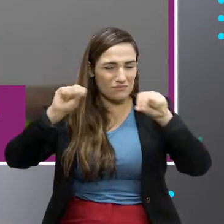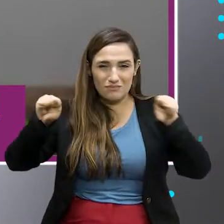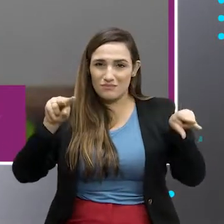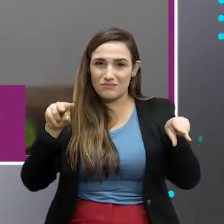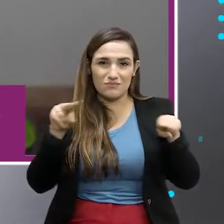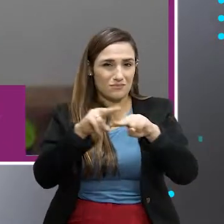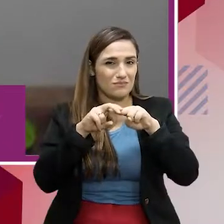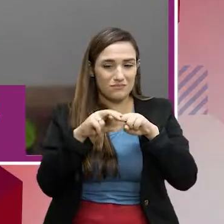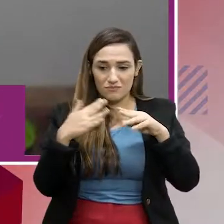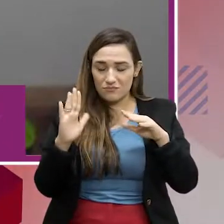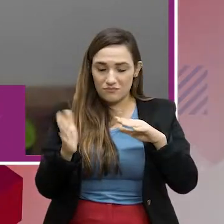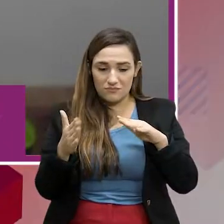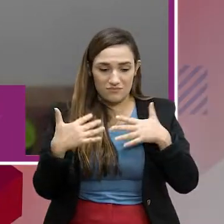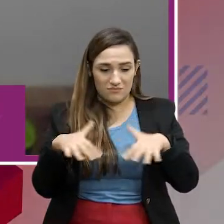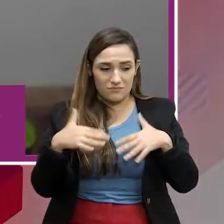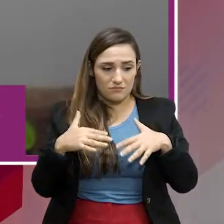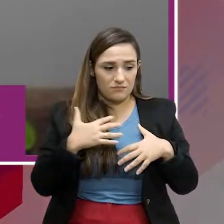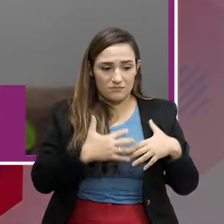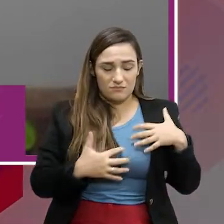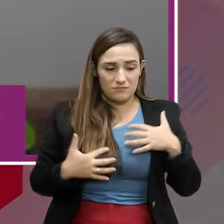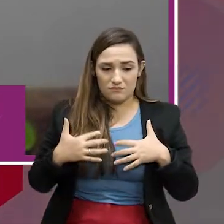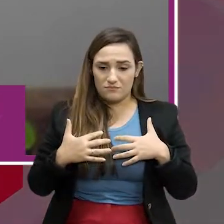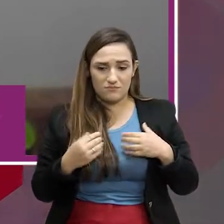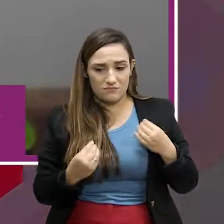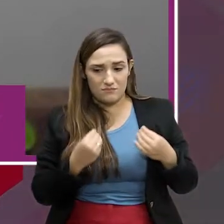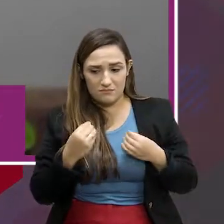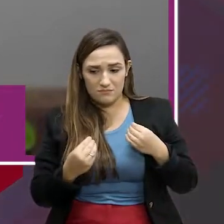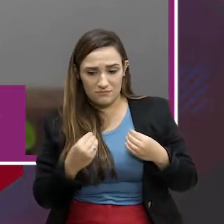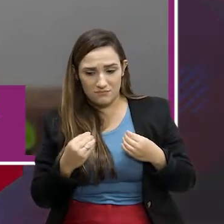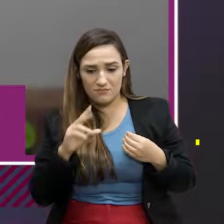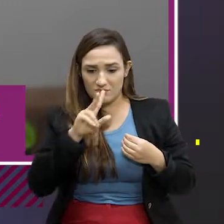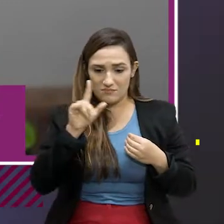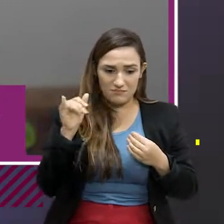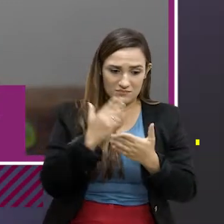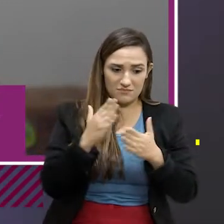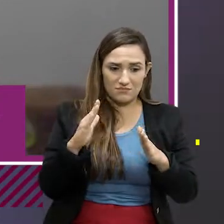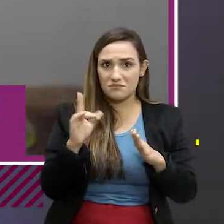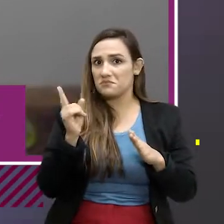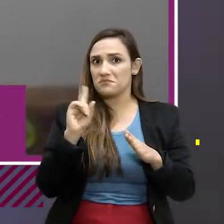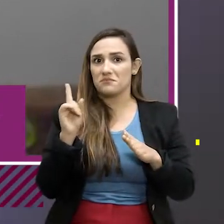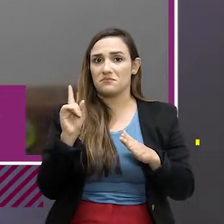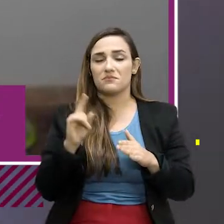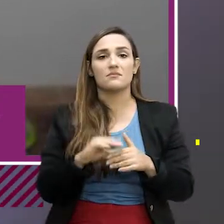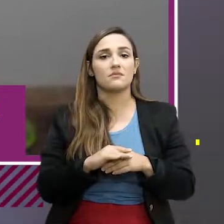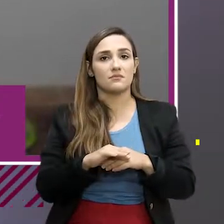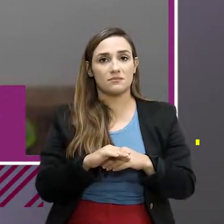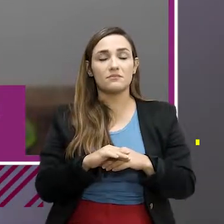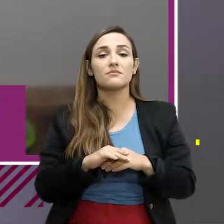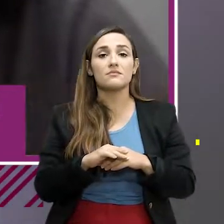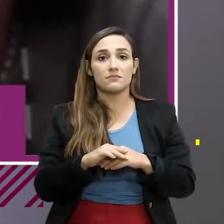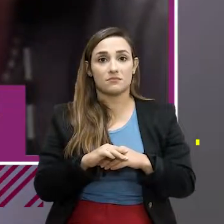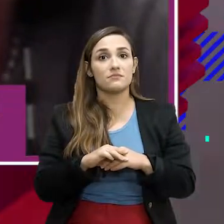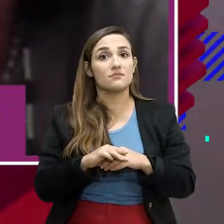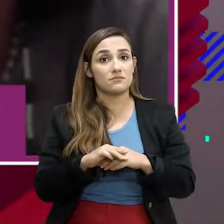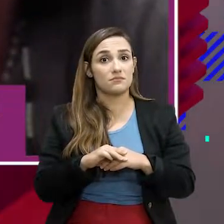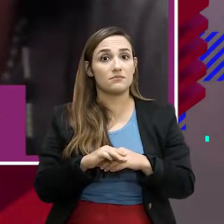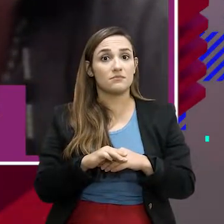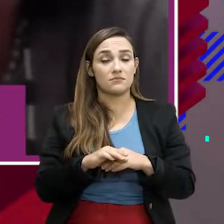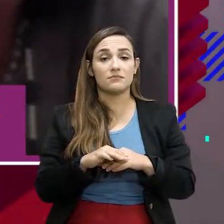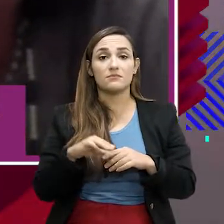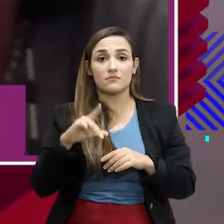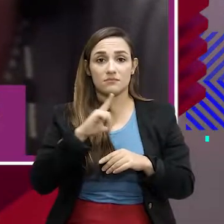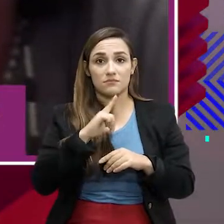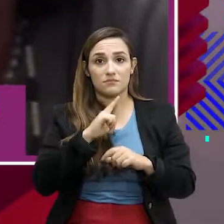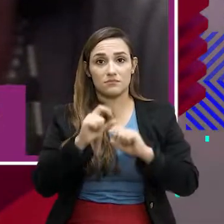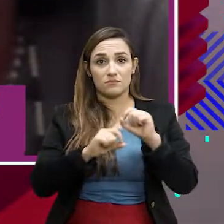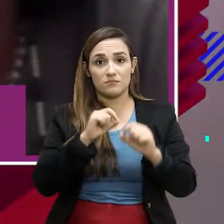e só esse aspecto, Lívia, já tira a gente da zona de conforto de achar que isso vai passar. E tem um aspecto